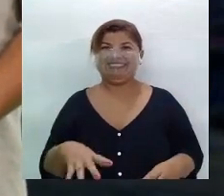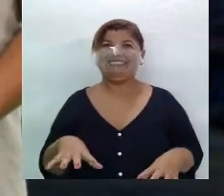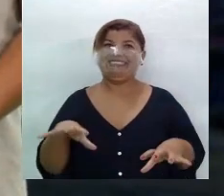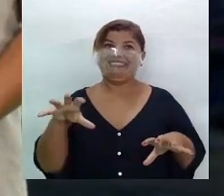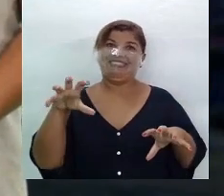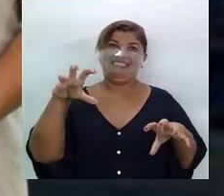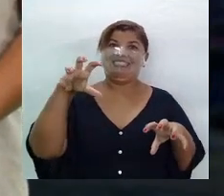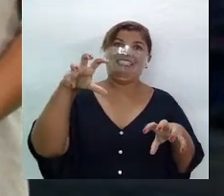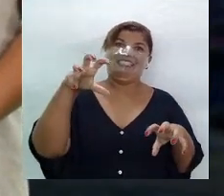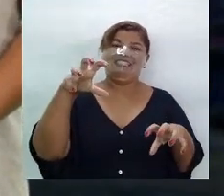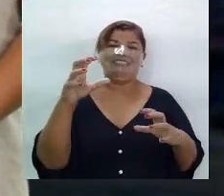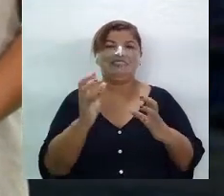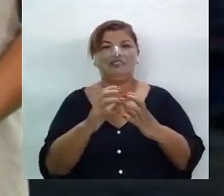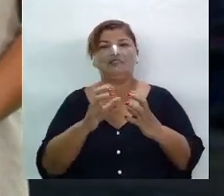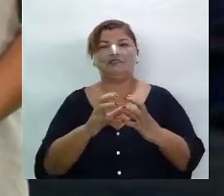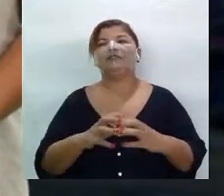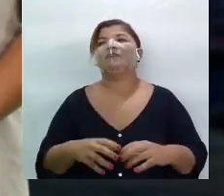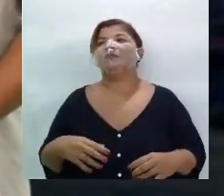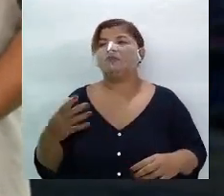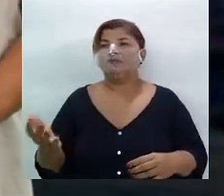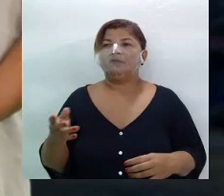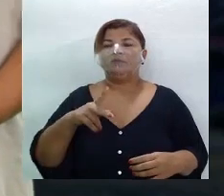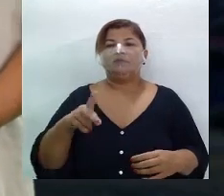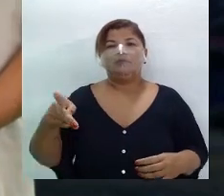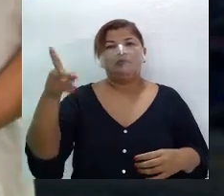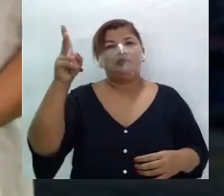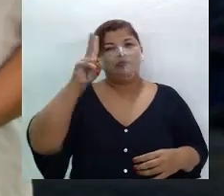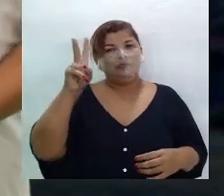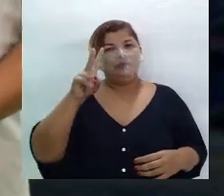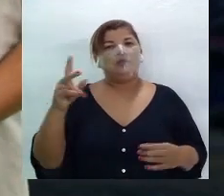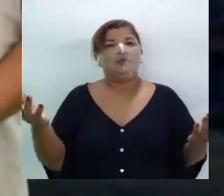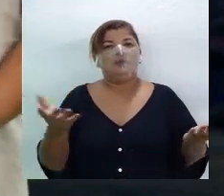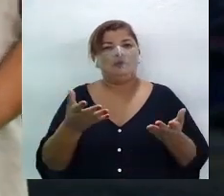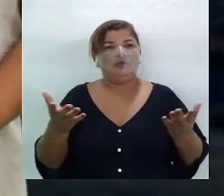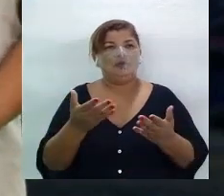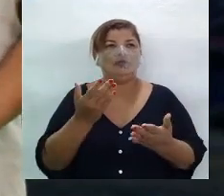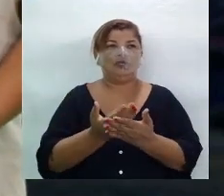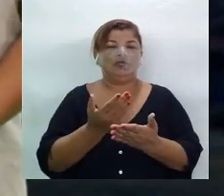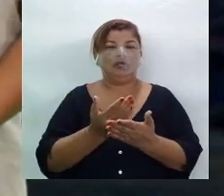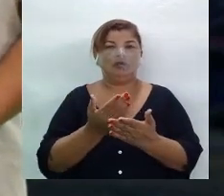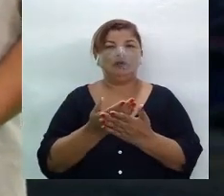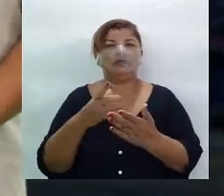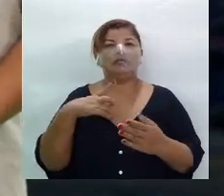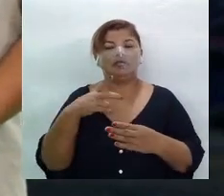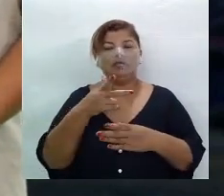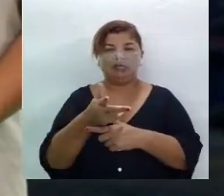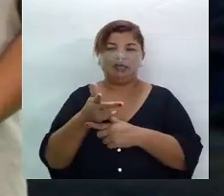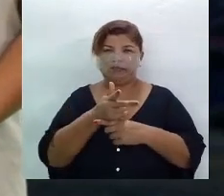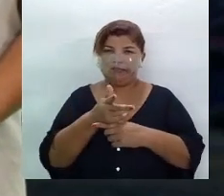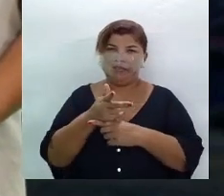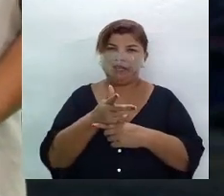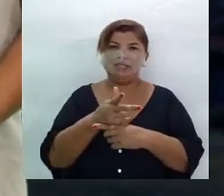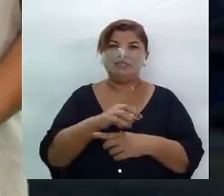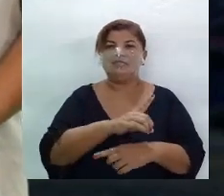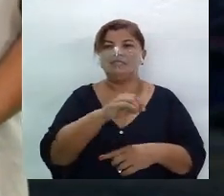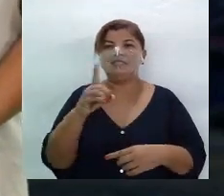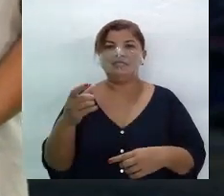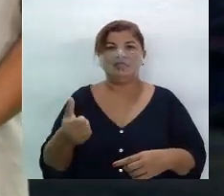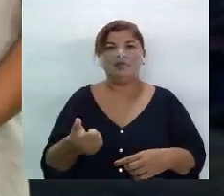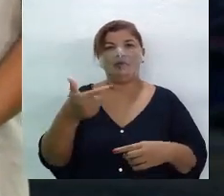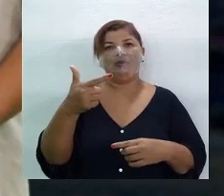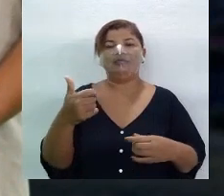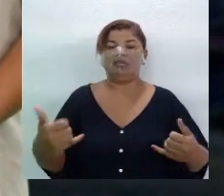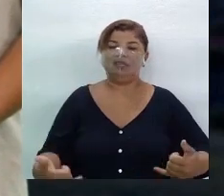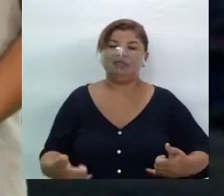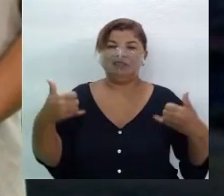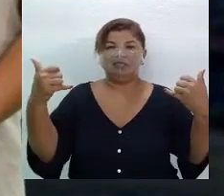no nosso Recife. O professor Diógenes está lembrando justamente que hoje a aula está sendo gravada justamente no dia 12, aniversário de Olinda